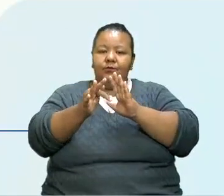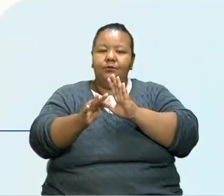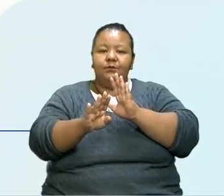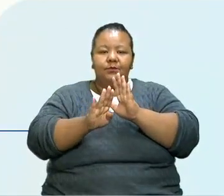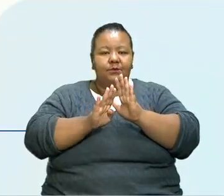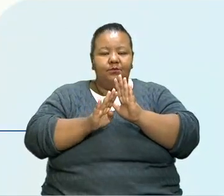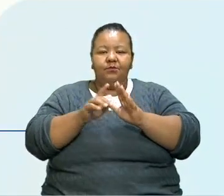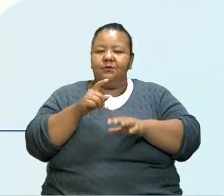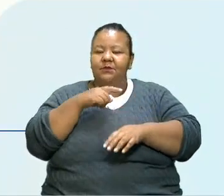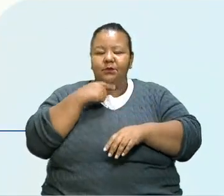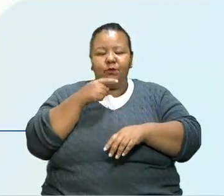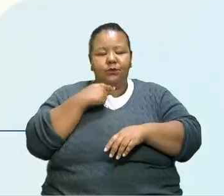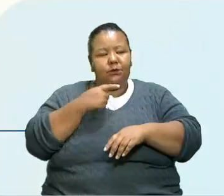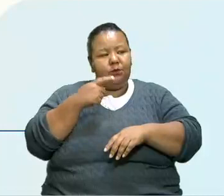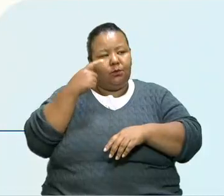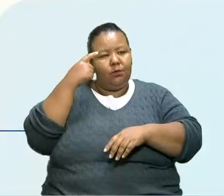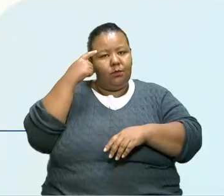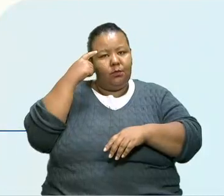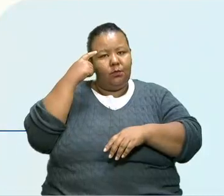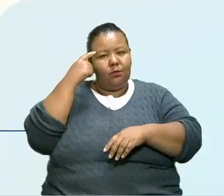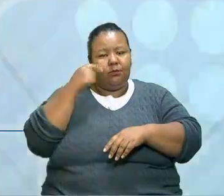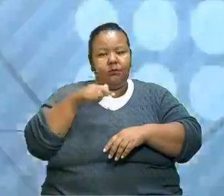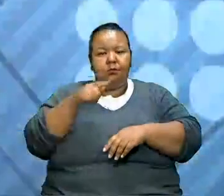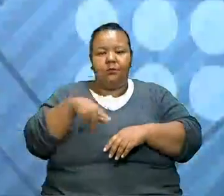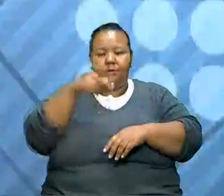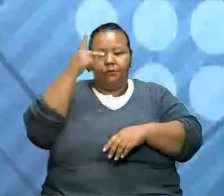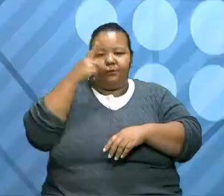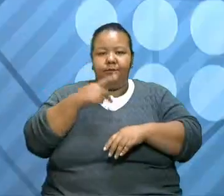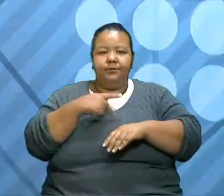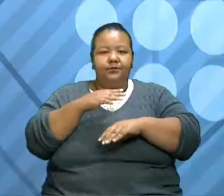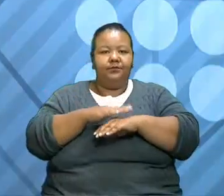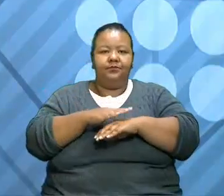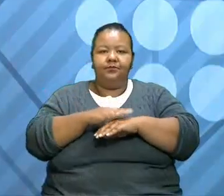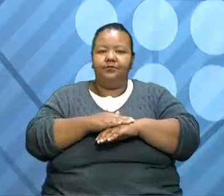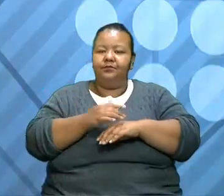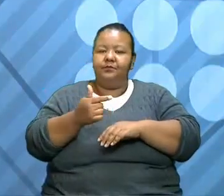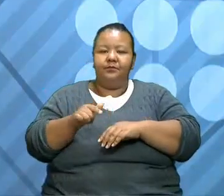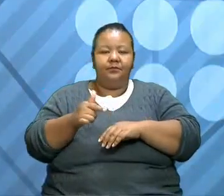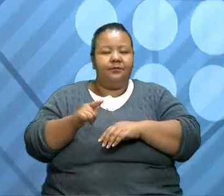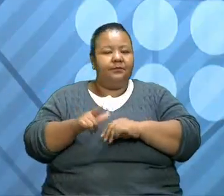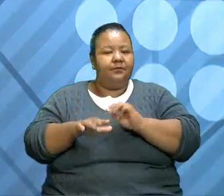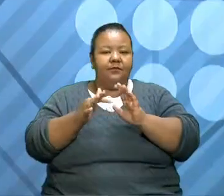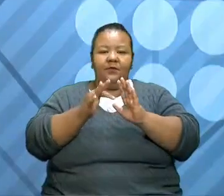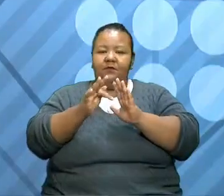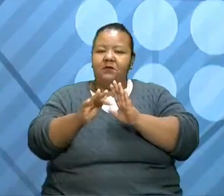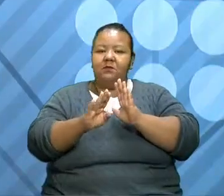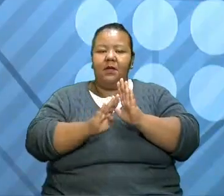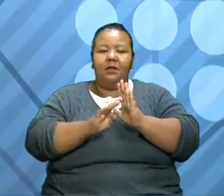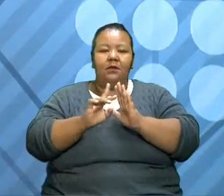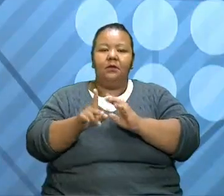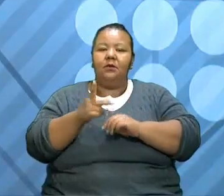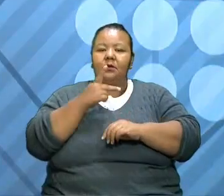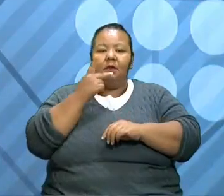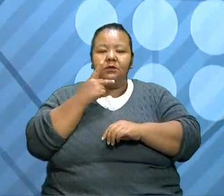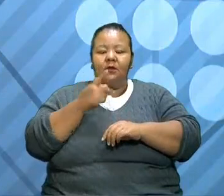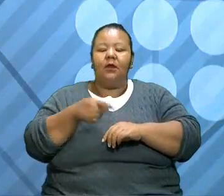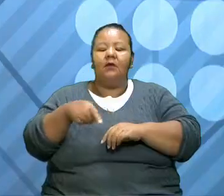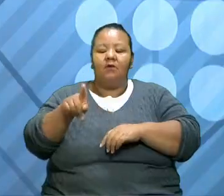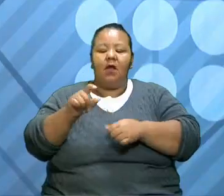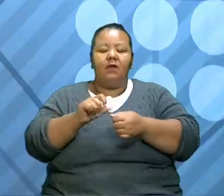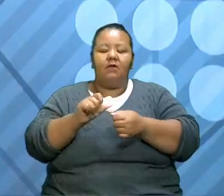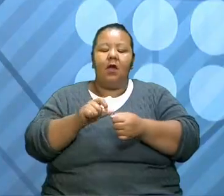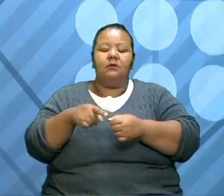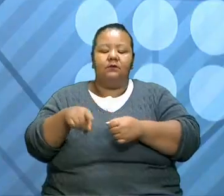não consigo pensar e uma autonomia sem eu pensar que não tem um feedback. Não é simplesmente falar assim, não, você faz